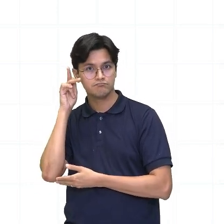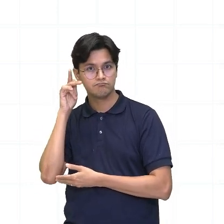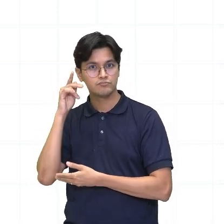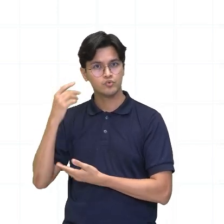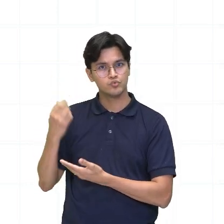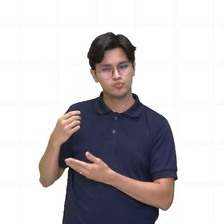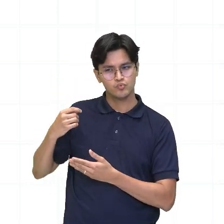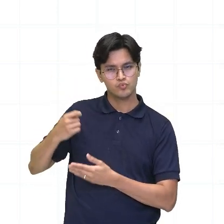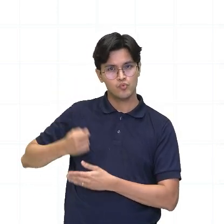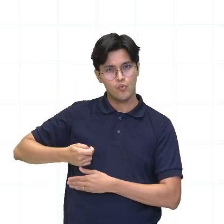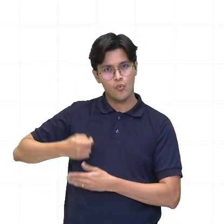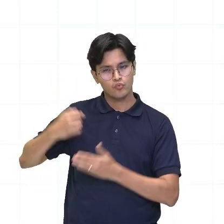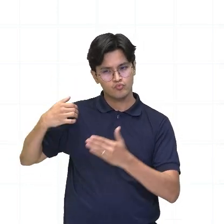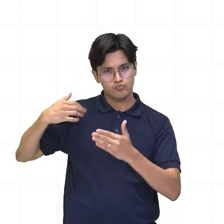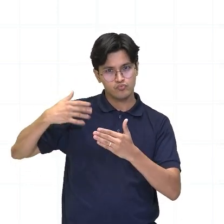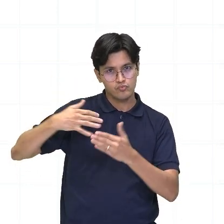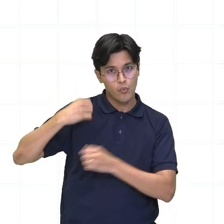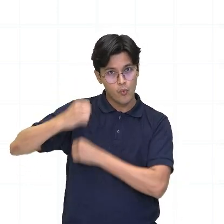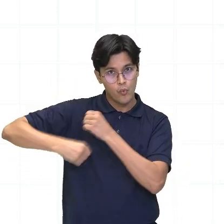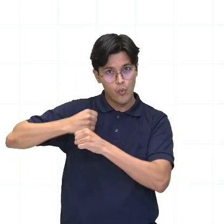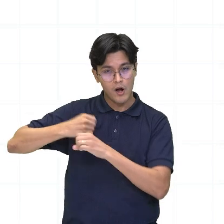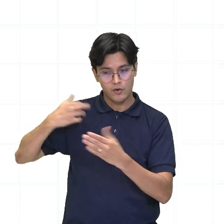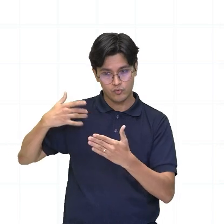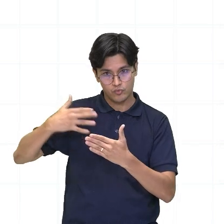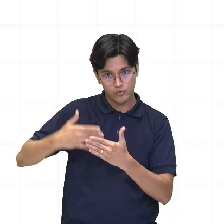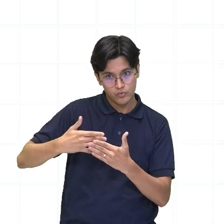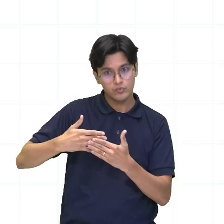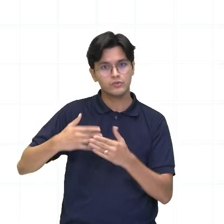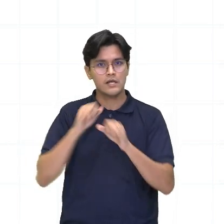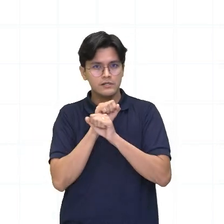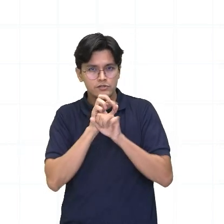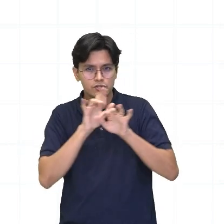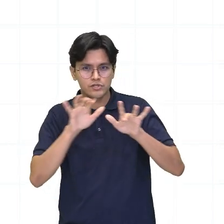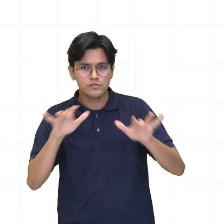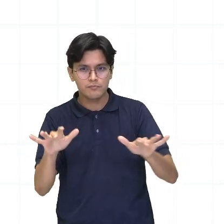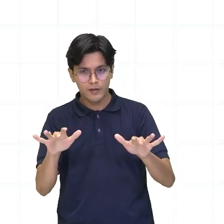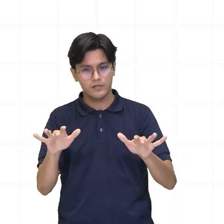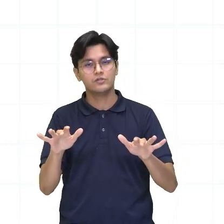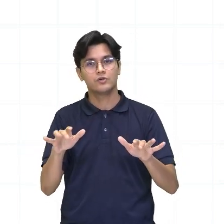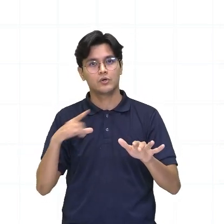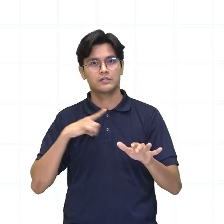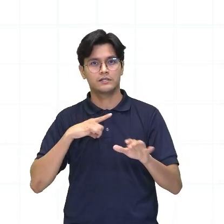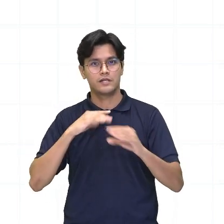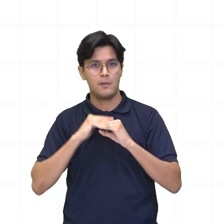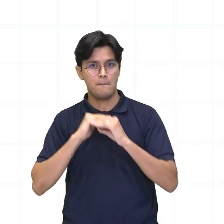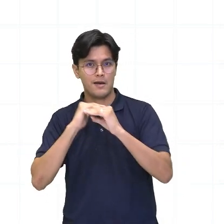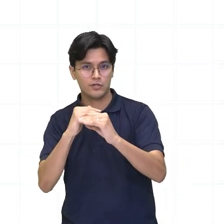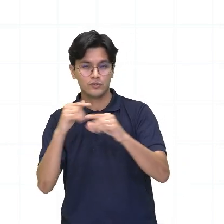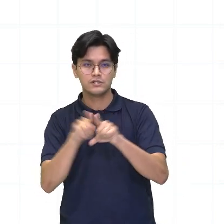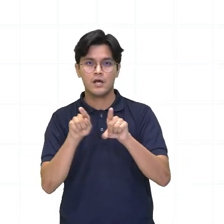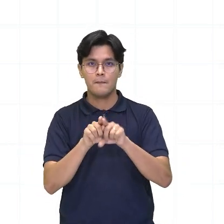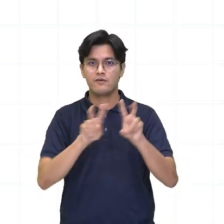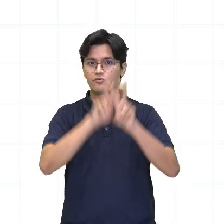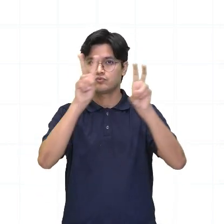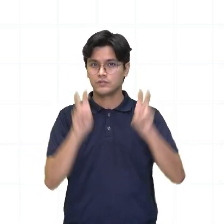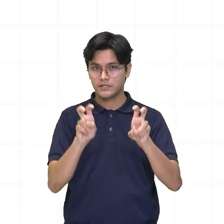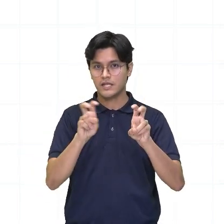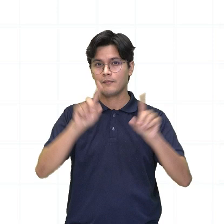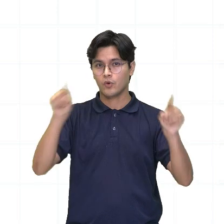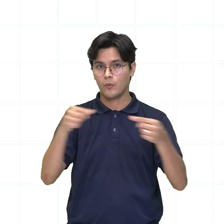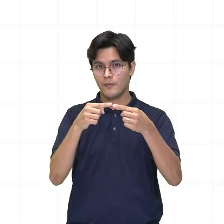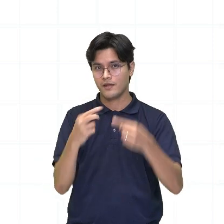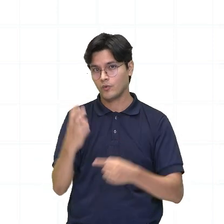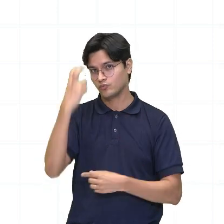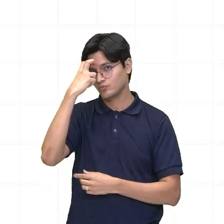massivas, conjugando de modo inesperado e criativo padrões e temas culturais tradicionais,